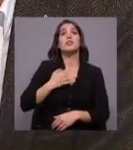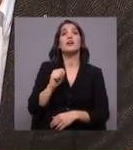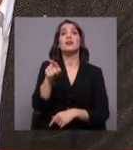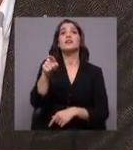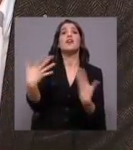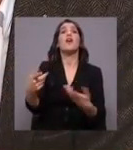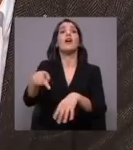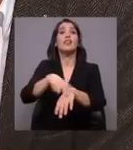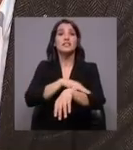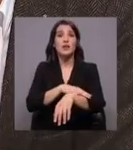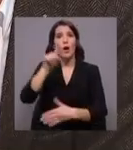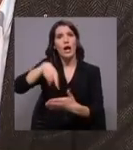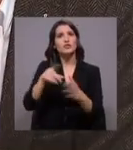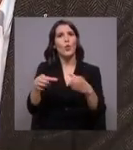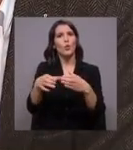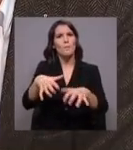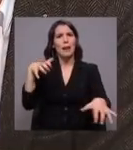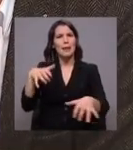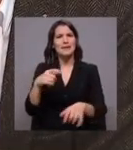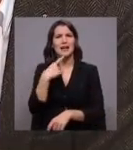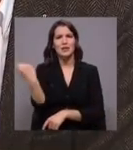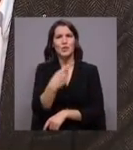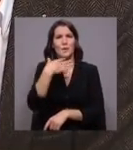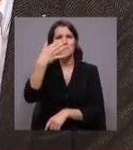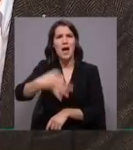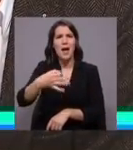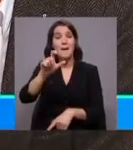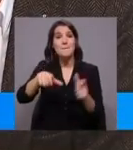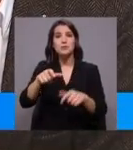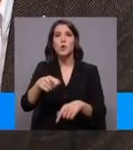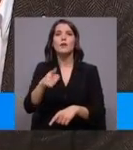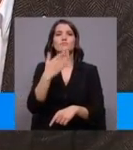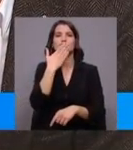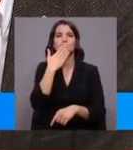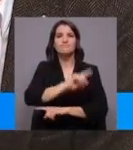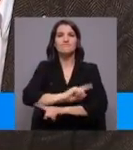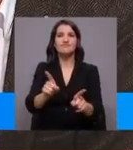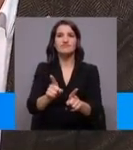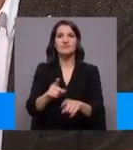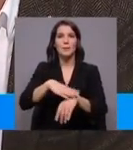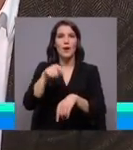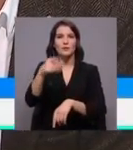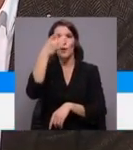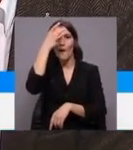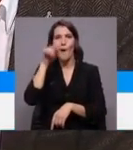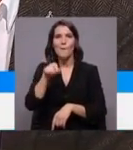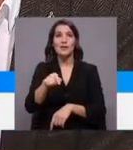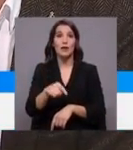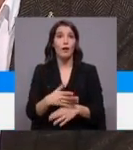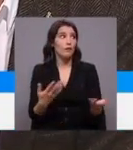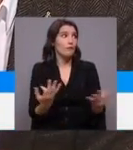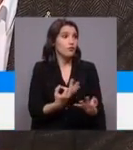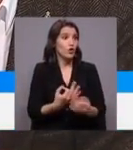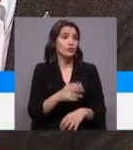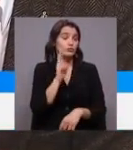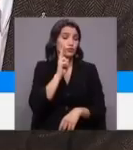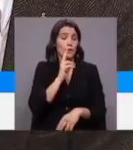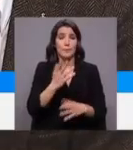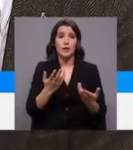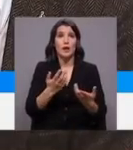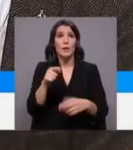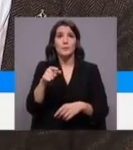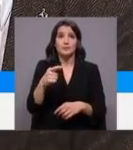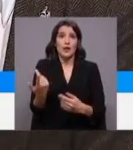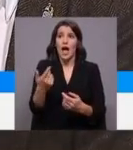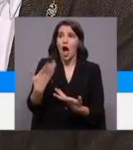hotel direção a cancelar um grupo alimentar então em lugar nós duas que foram censuradas nas Nações que sumiram que ninguém fazer reparado já foi por isso olha as coisas não